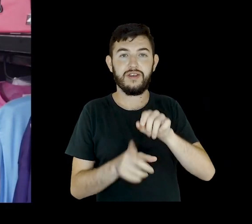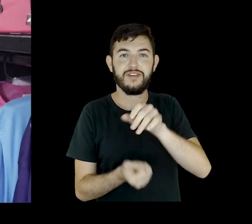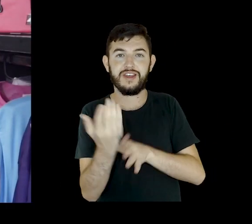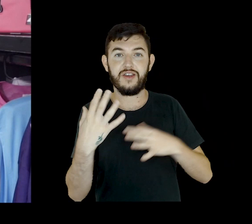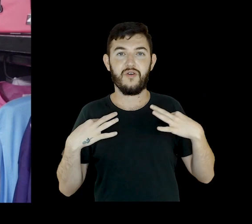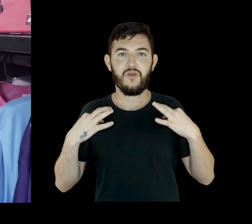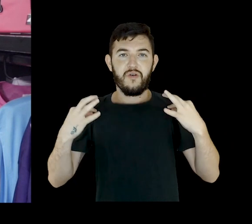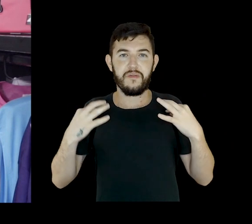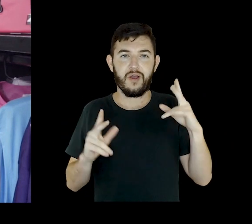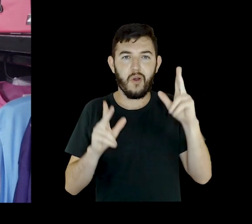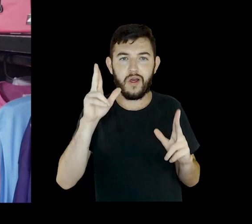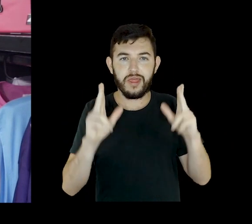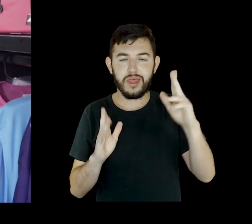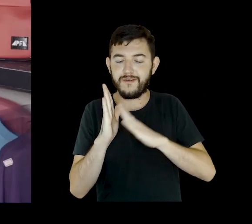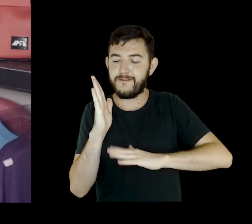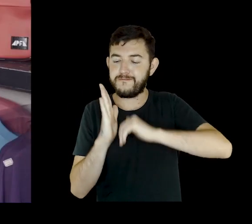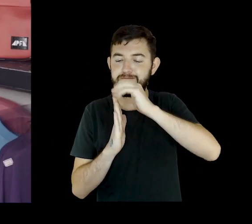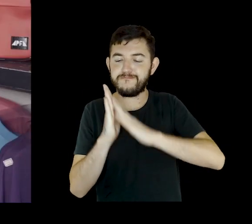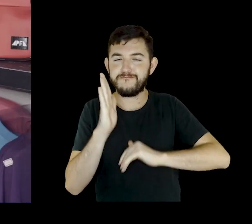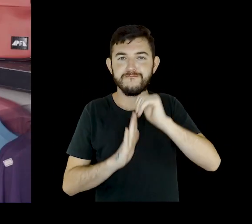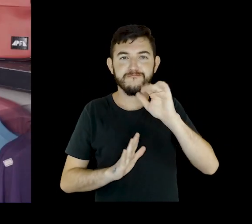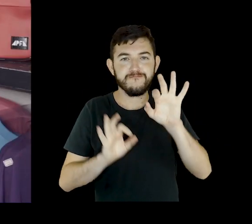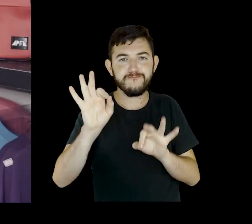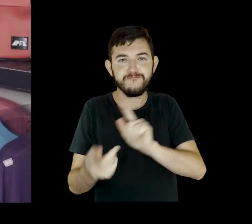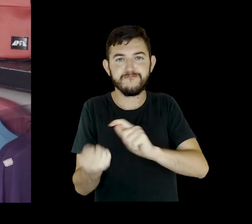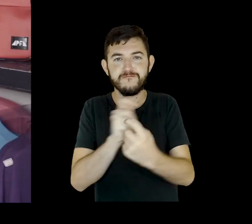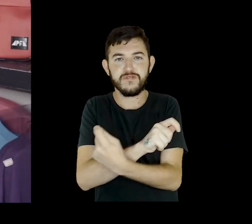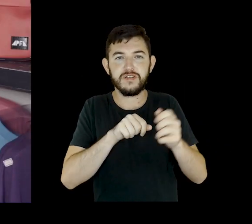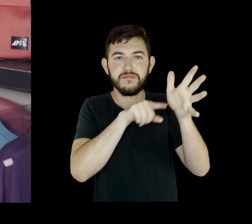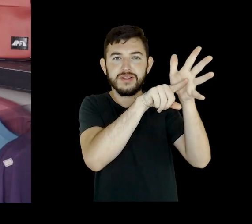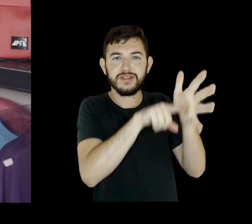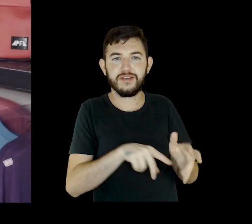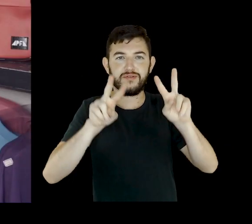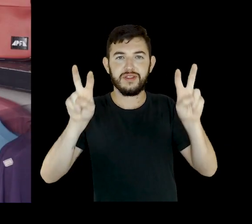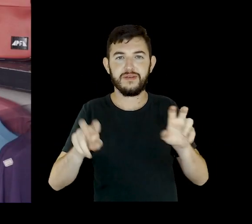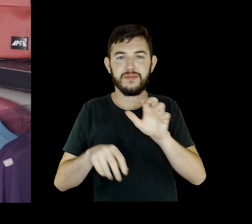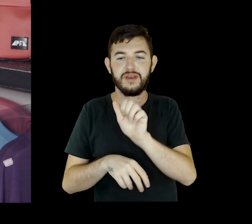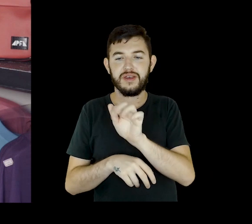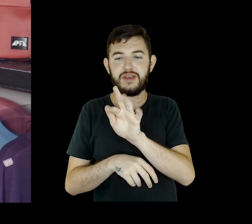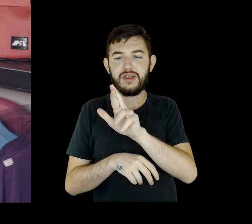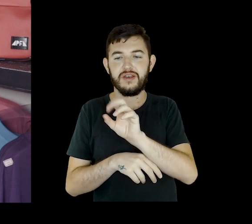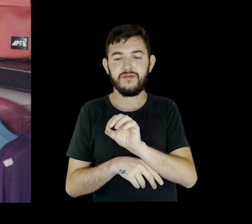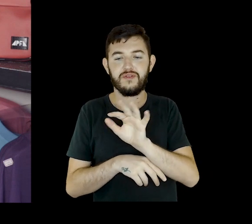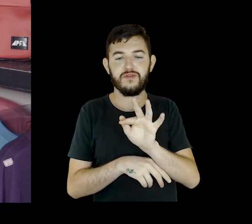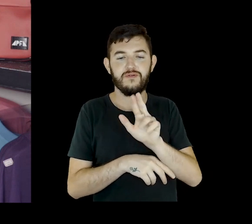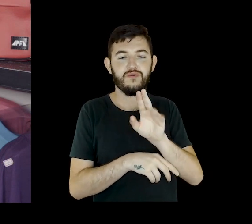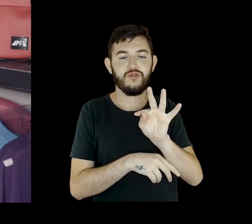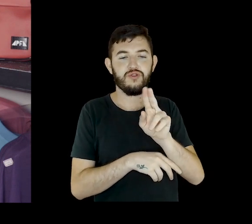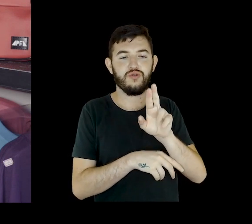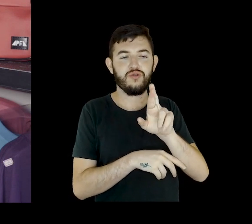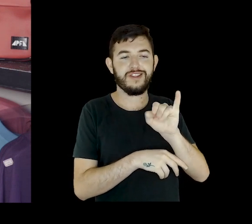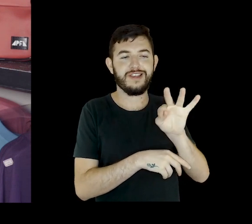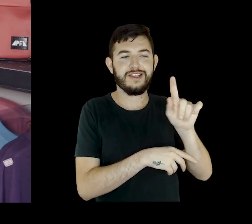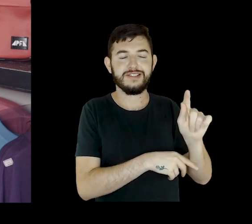personalização nas minhas roupas, pintava, cortava, enfim. Eu pesquisei muito sobre essa questão afrofuturista e eu via as imagens,